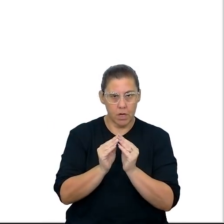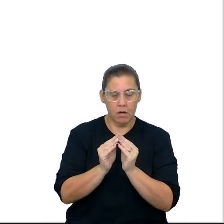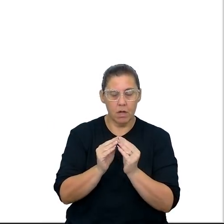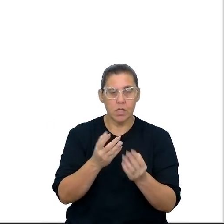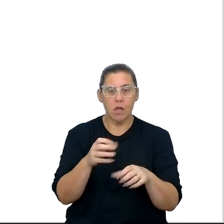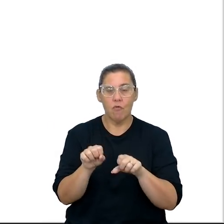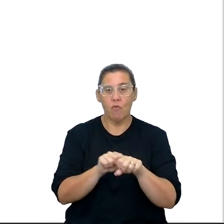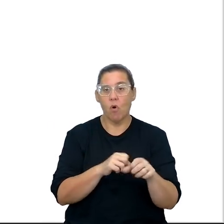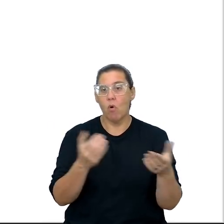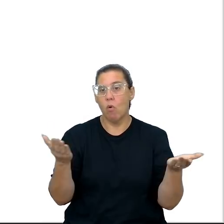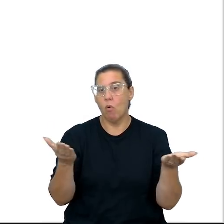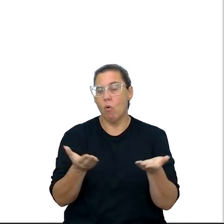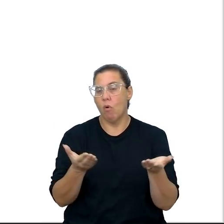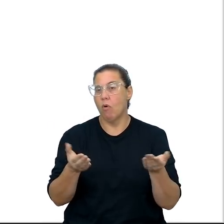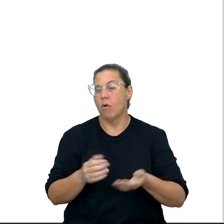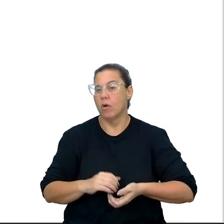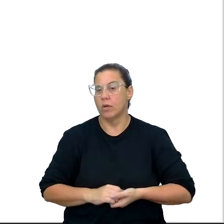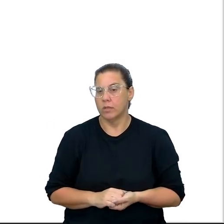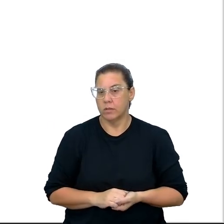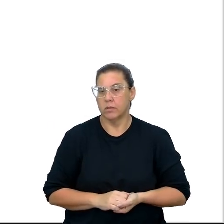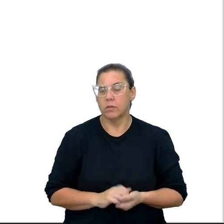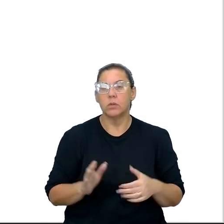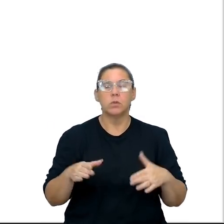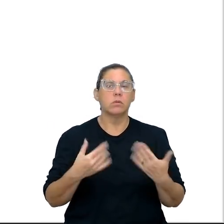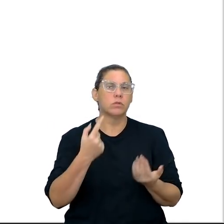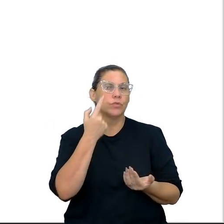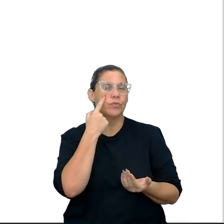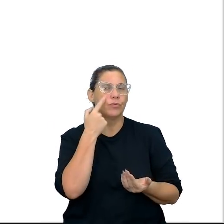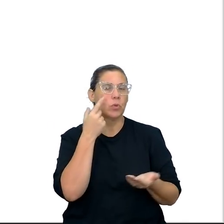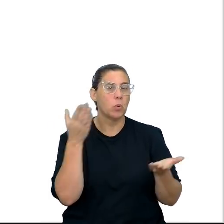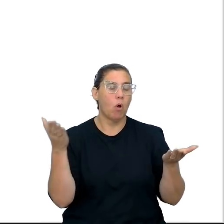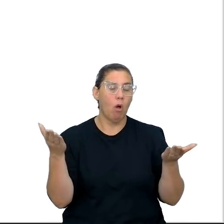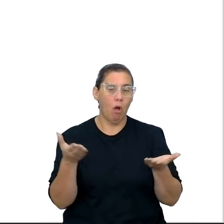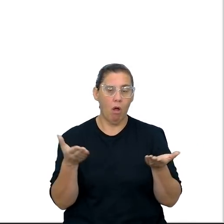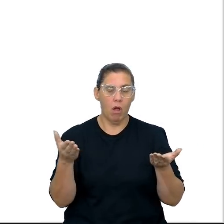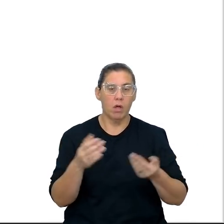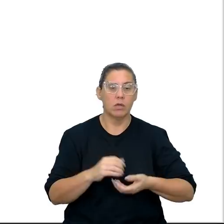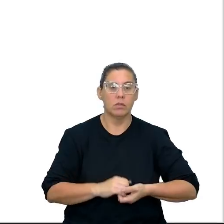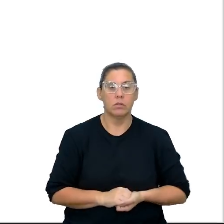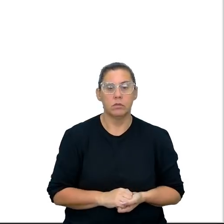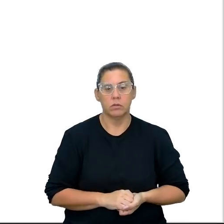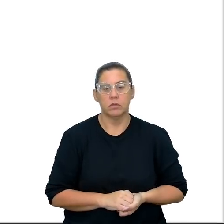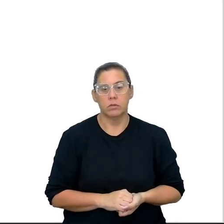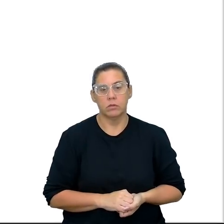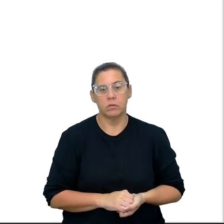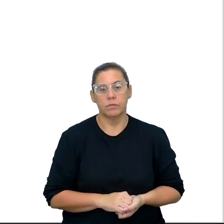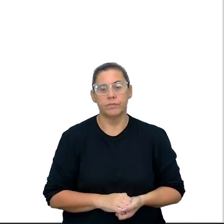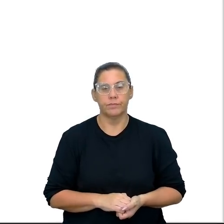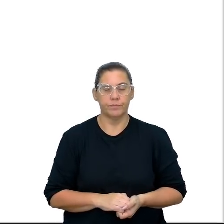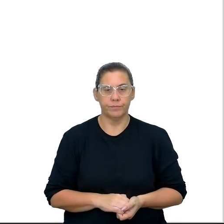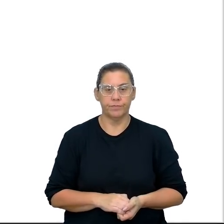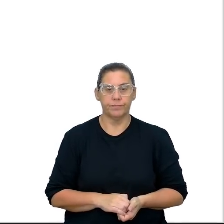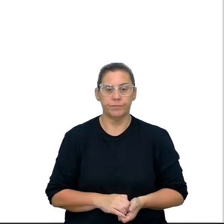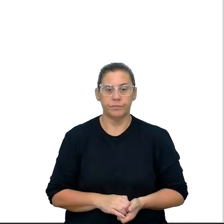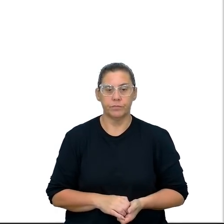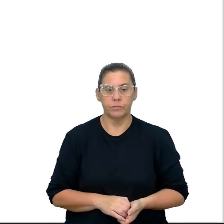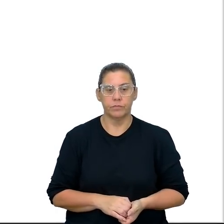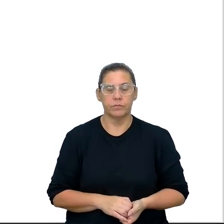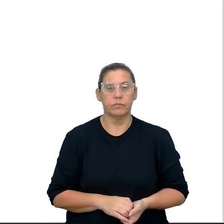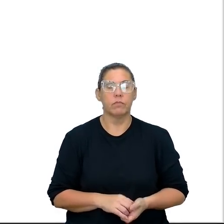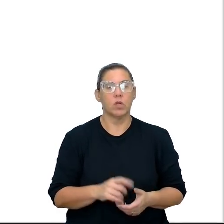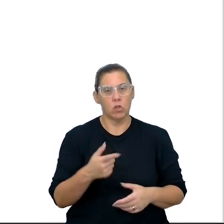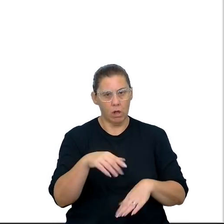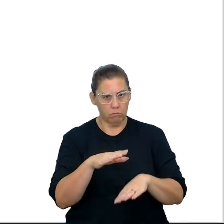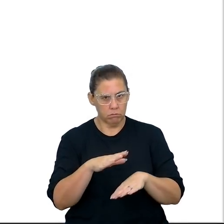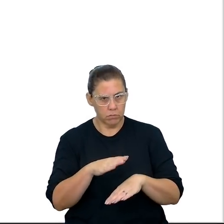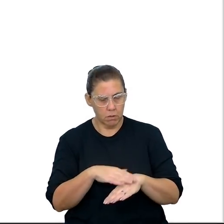nossa formação, então, o que a gente viu hoje, né, no nosso momento de estudo? Então, nós fizemos